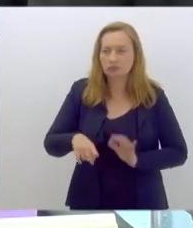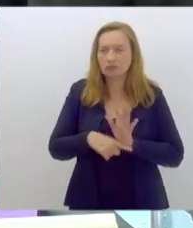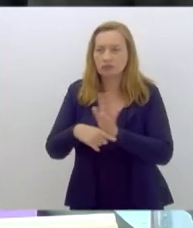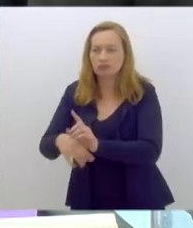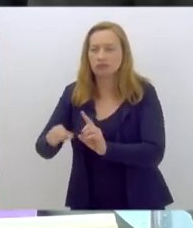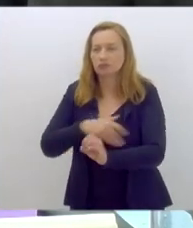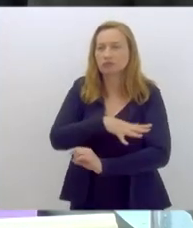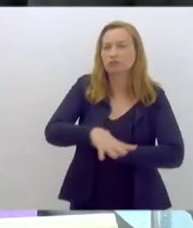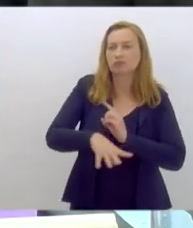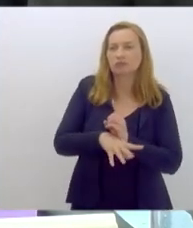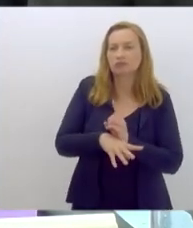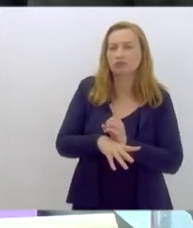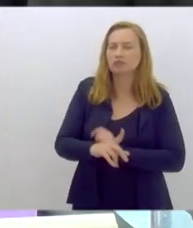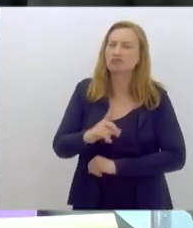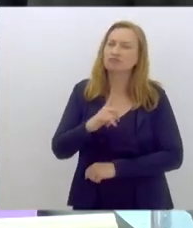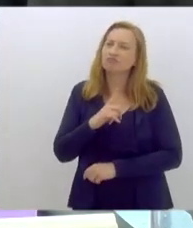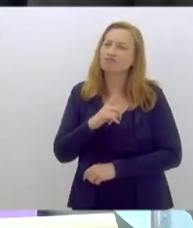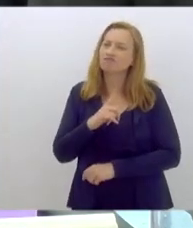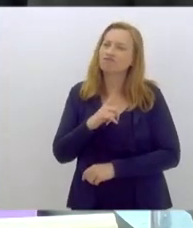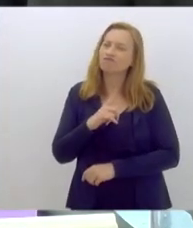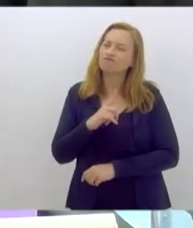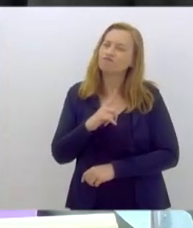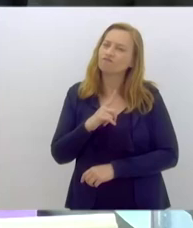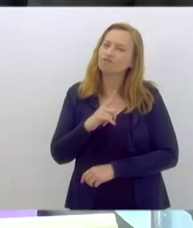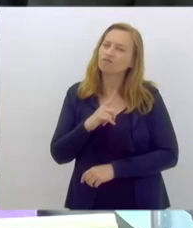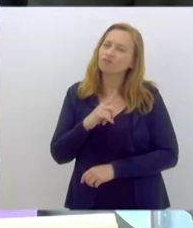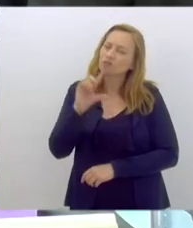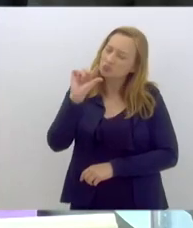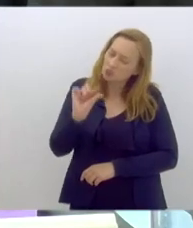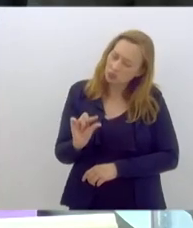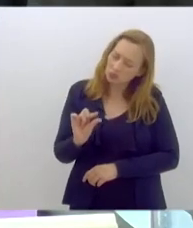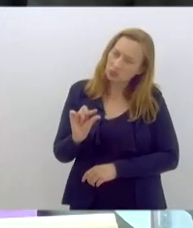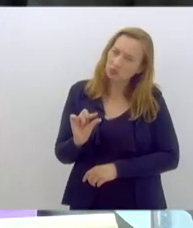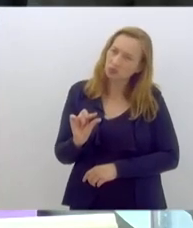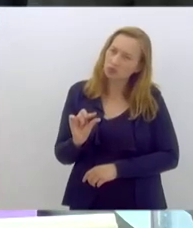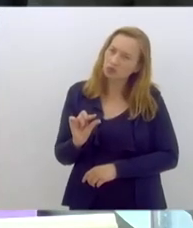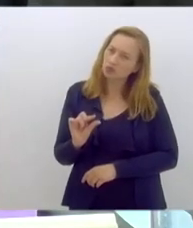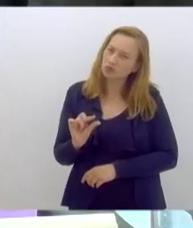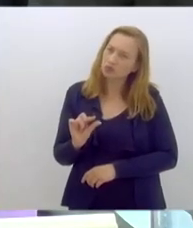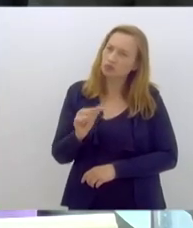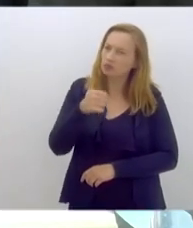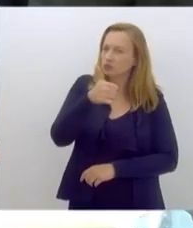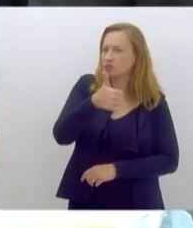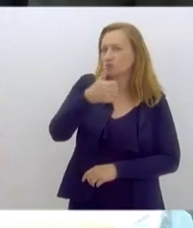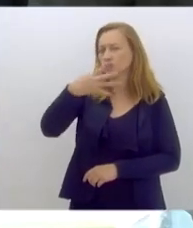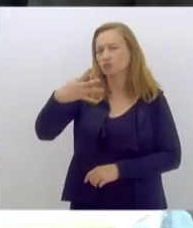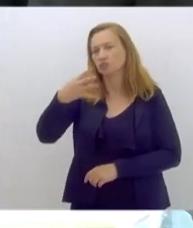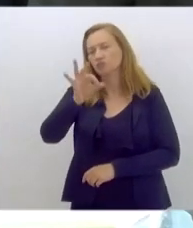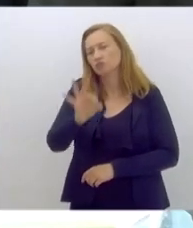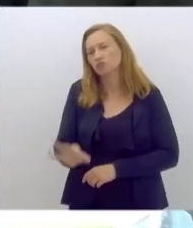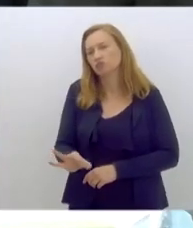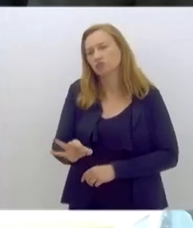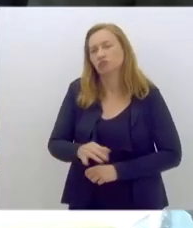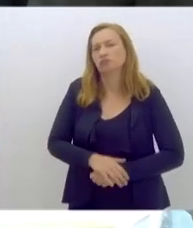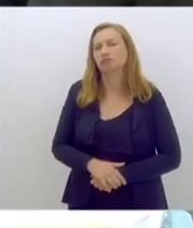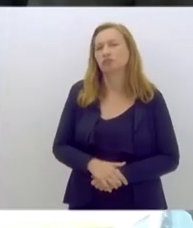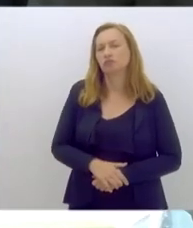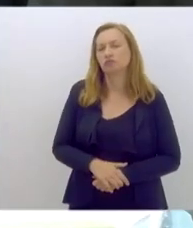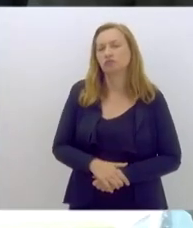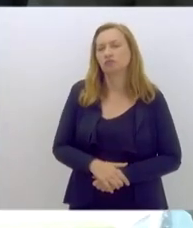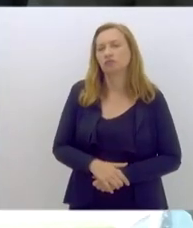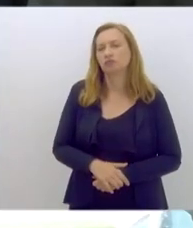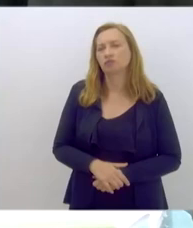Social houve um uma diminuição em torno de 14 por cento